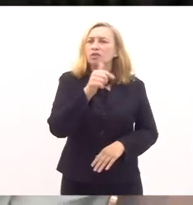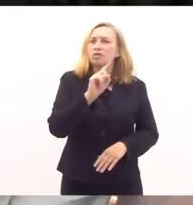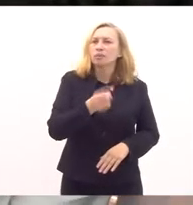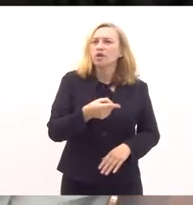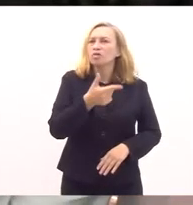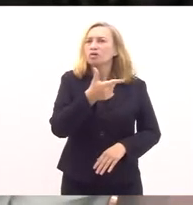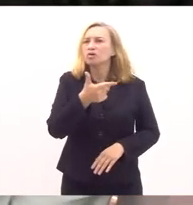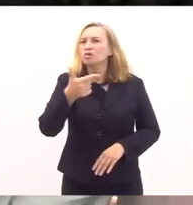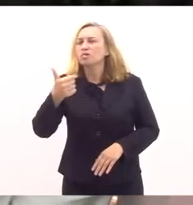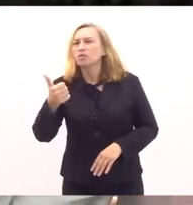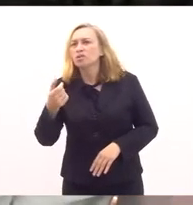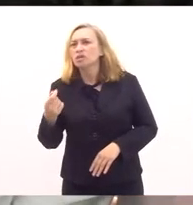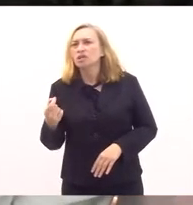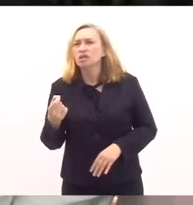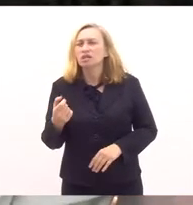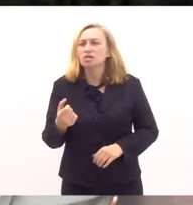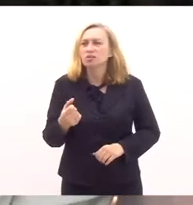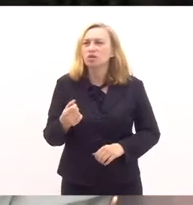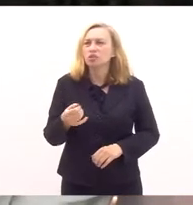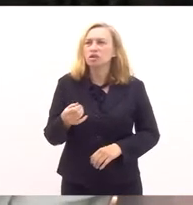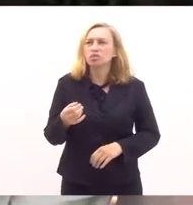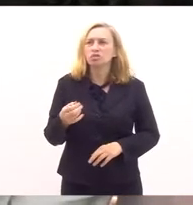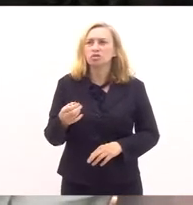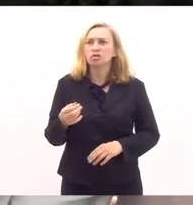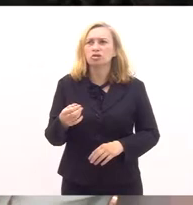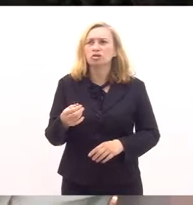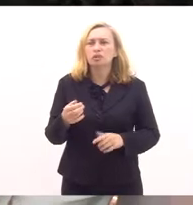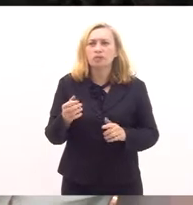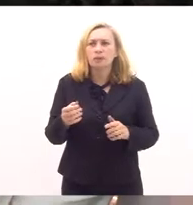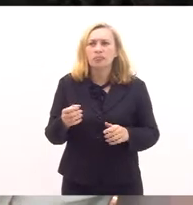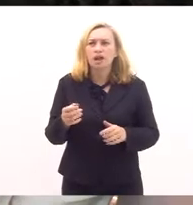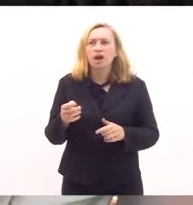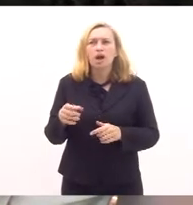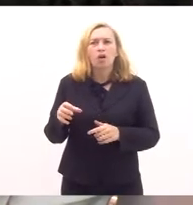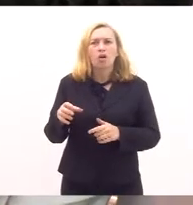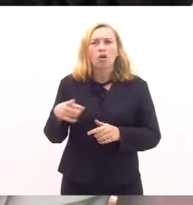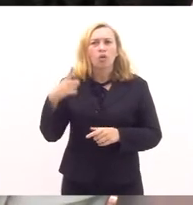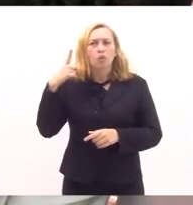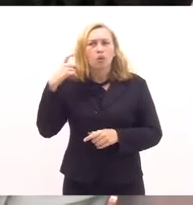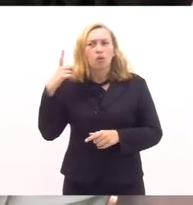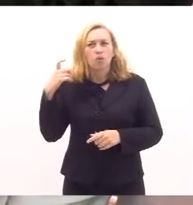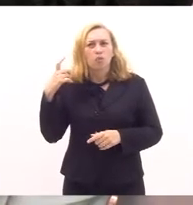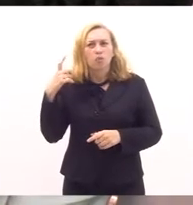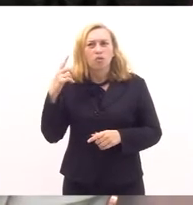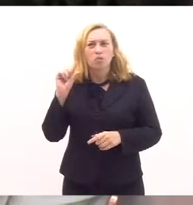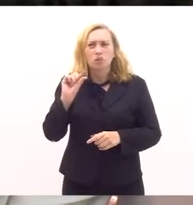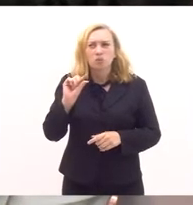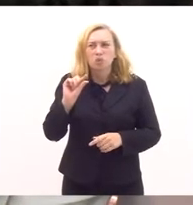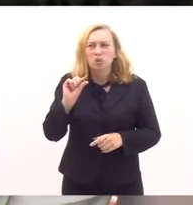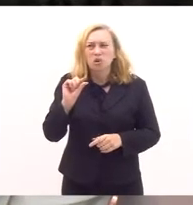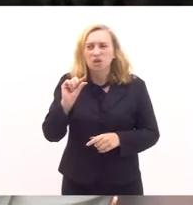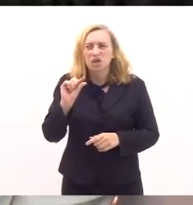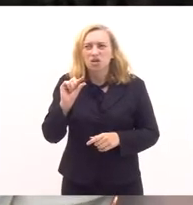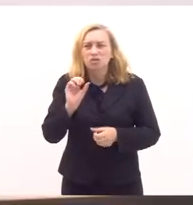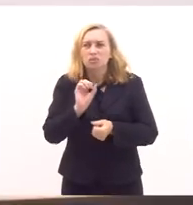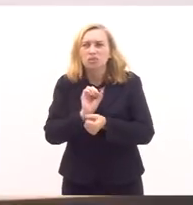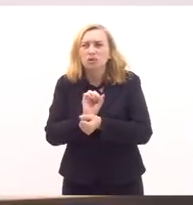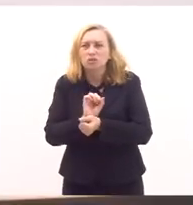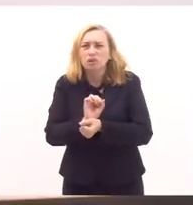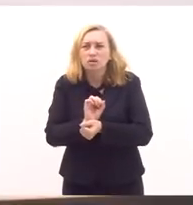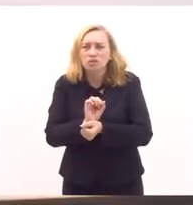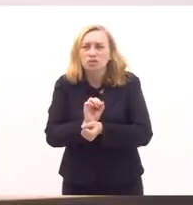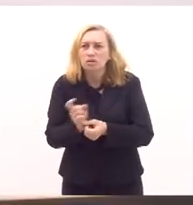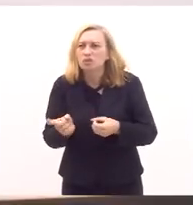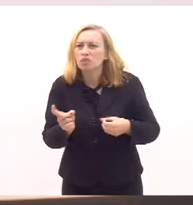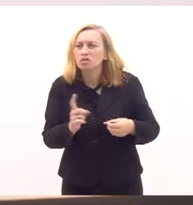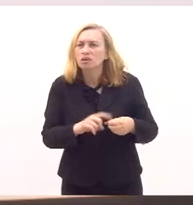com os pisos congelados desde 2019. Isso é muito importante. E quando nós falamos de recomposição dos salários, nós